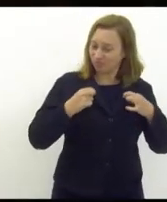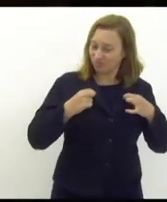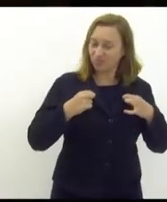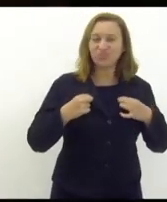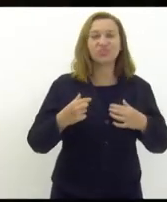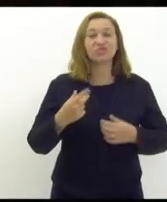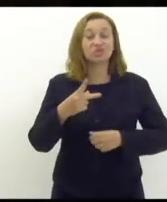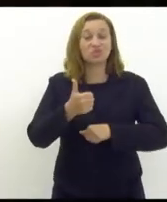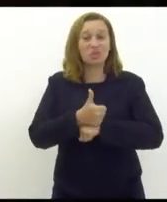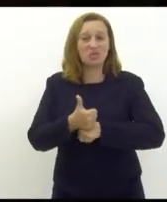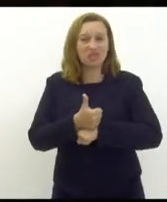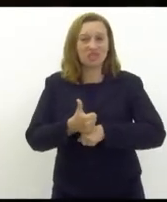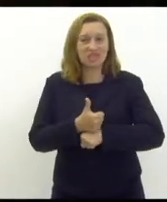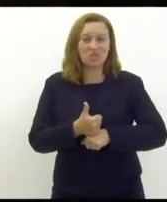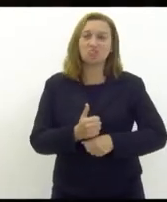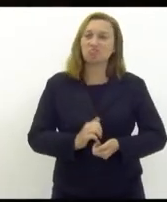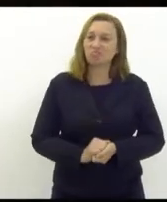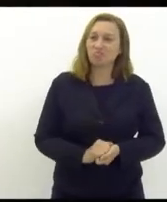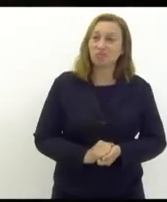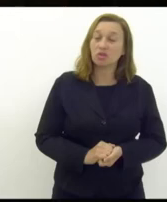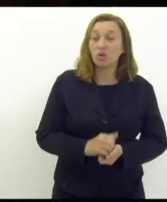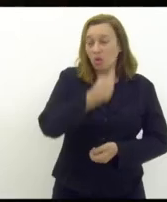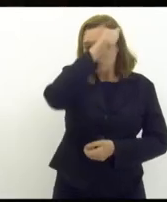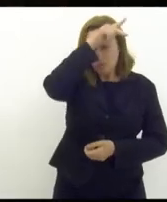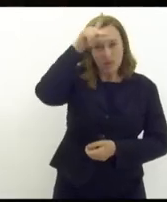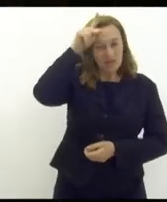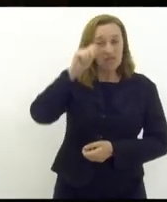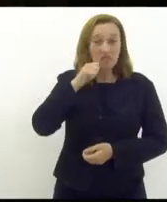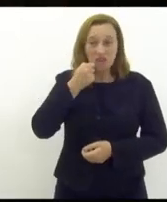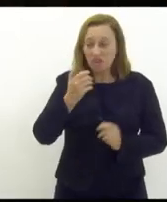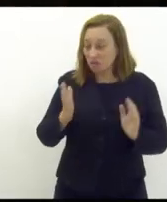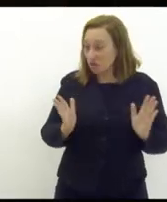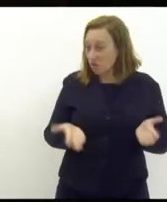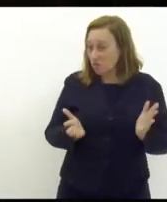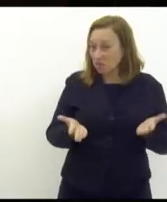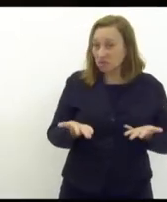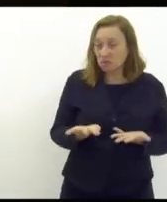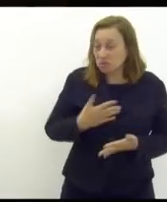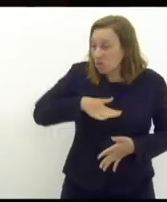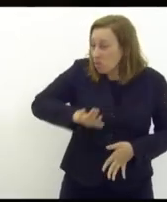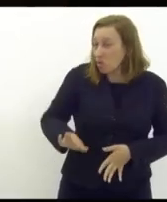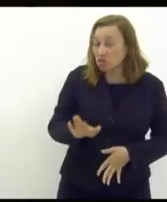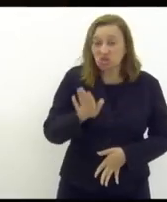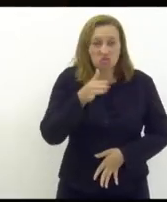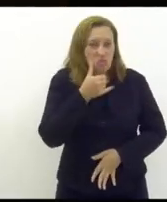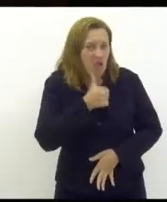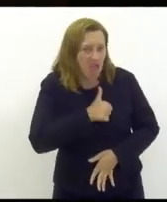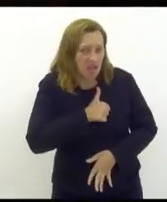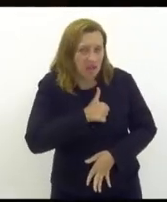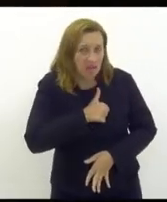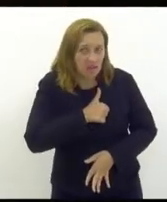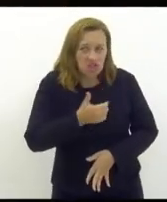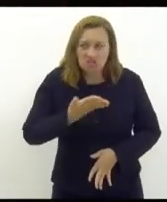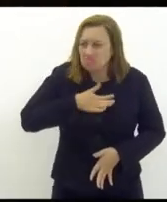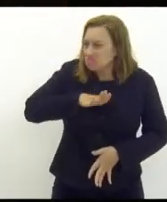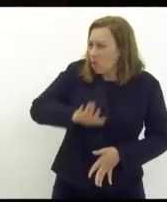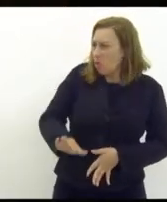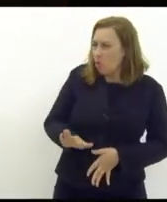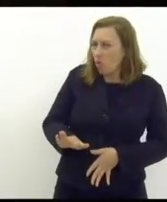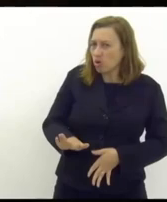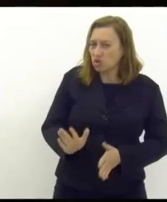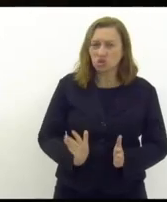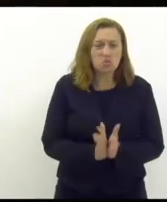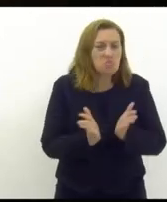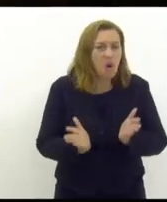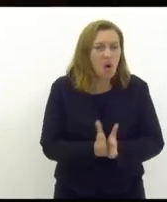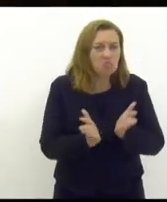veste muito embora o atual prefeito que não gosta de mulher que não gosta dos mais